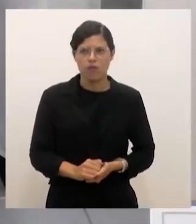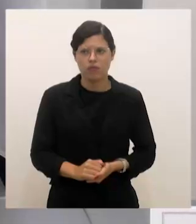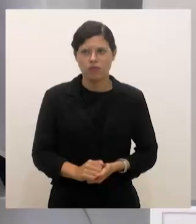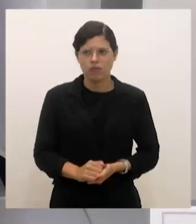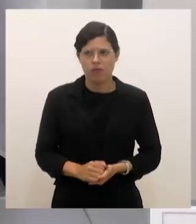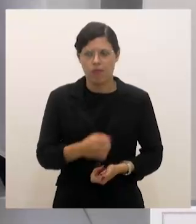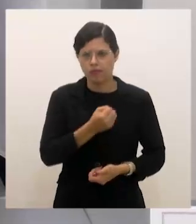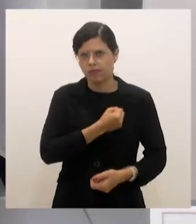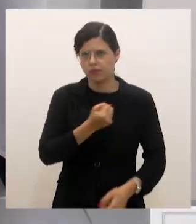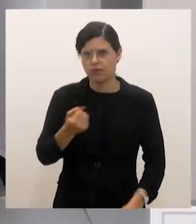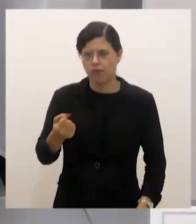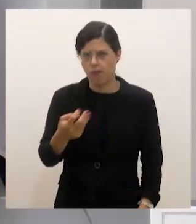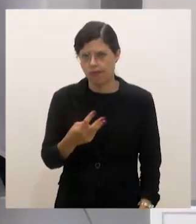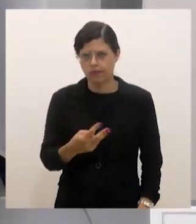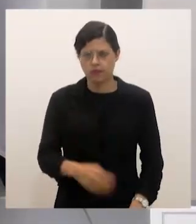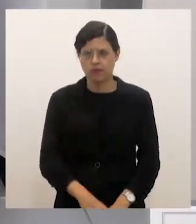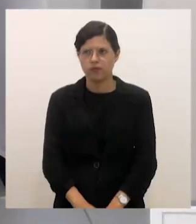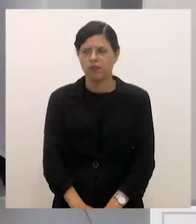13 da pauta.